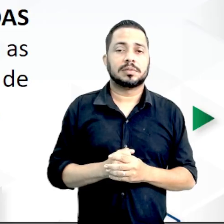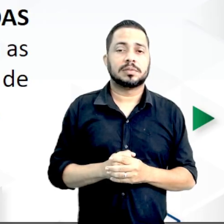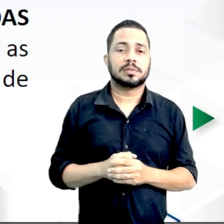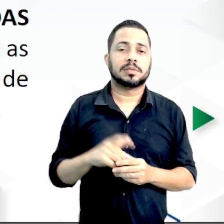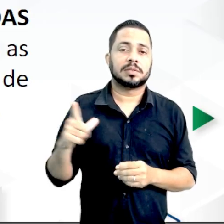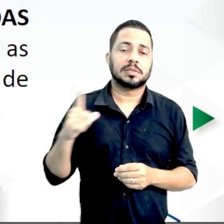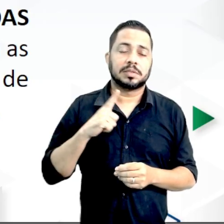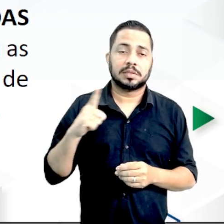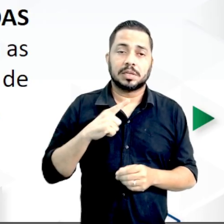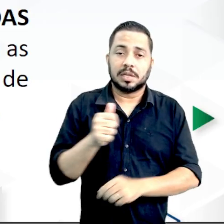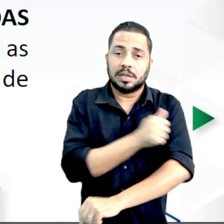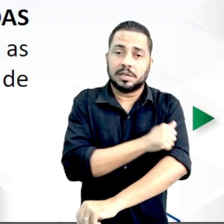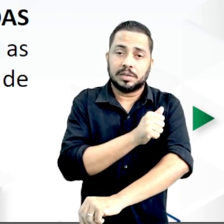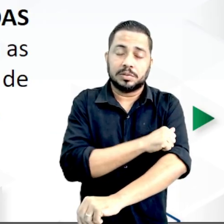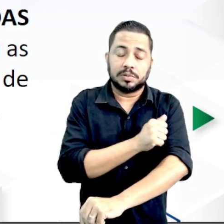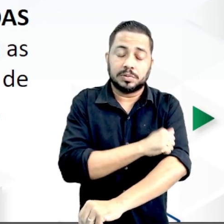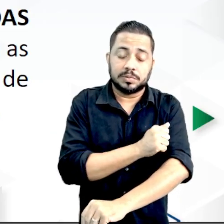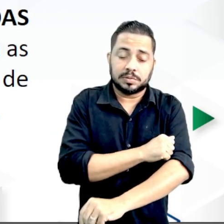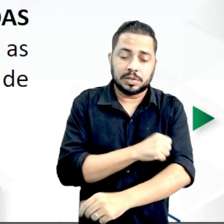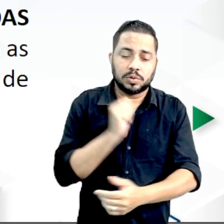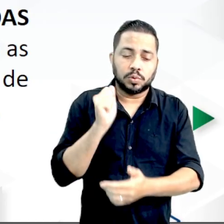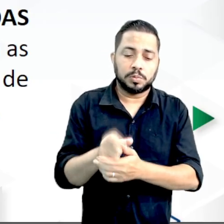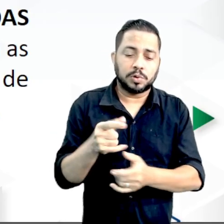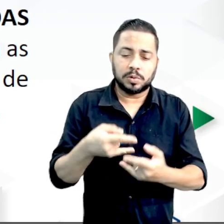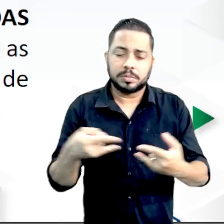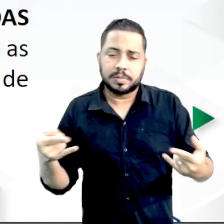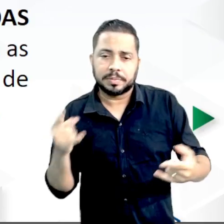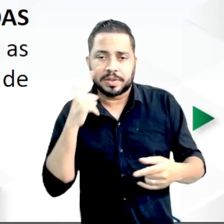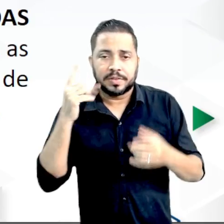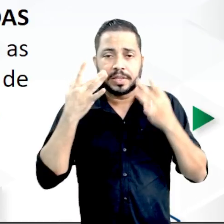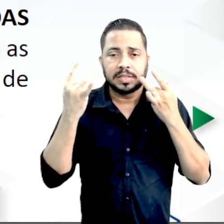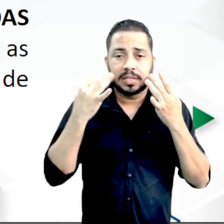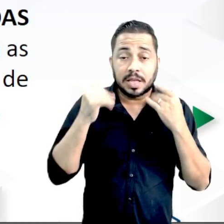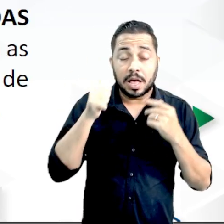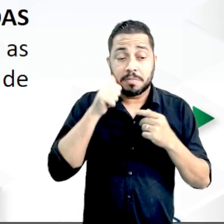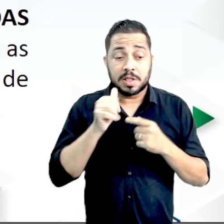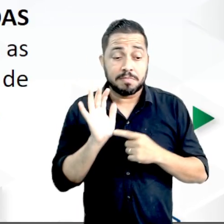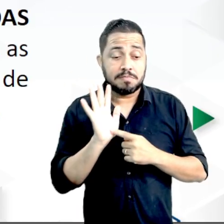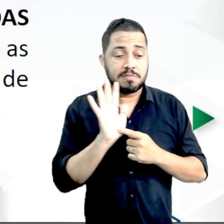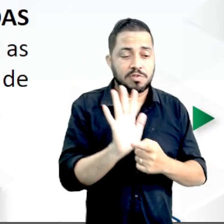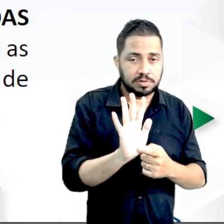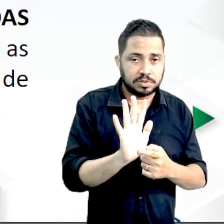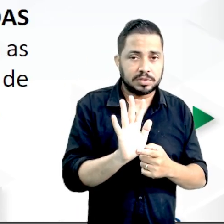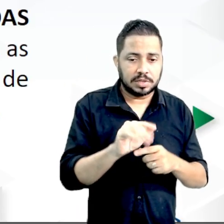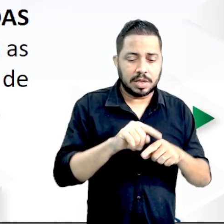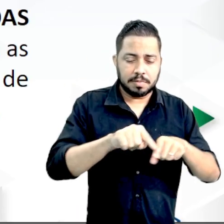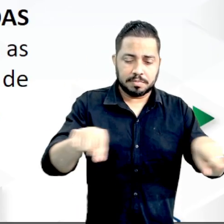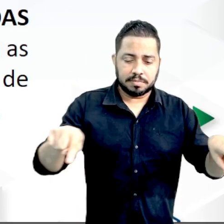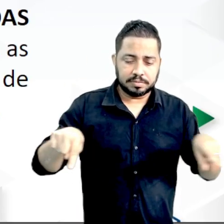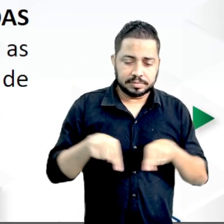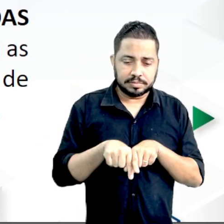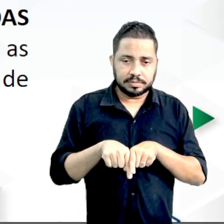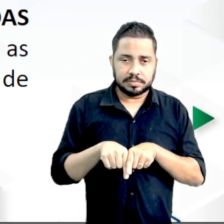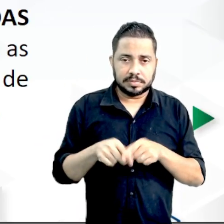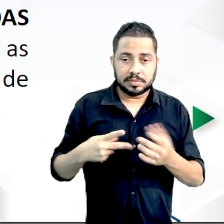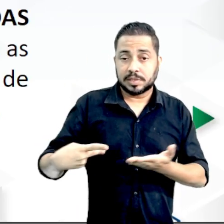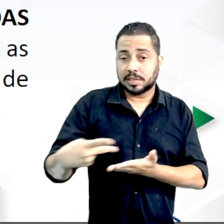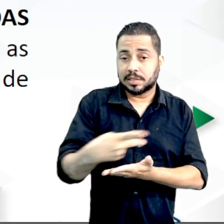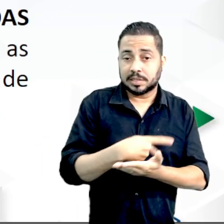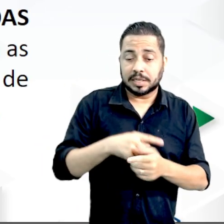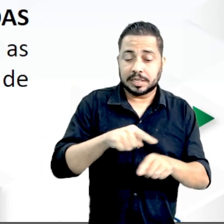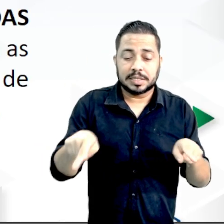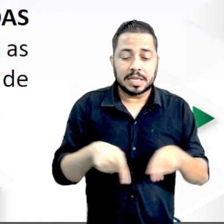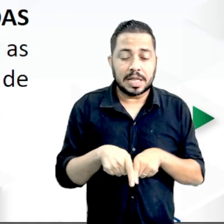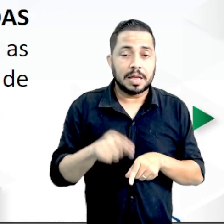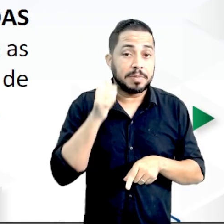ingresso para assistir uma peça de teatro e ao comprá-lo, a vendedora mostrou a planta da sala do teatro para que a Alana